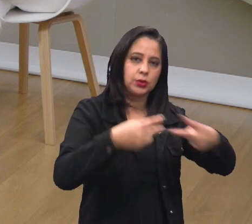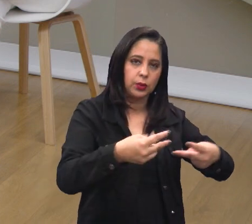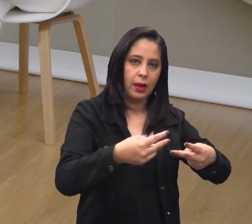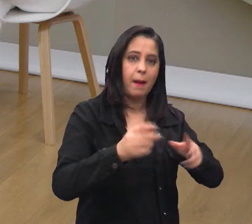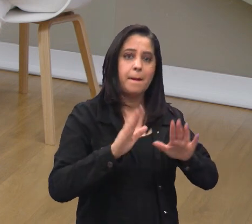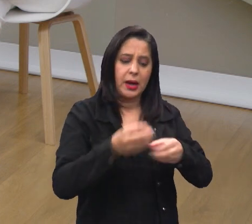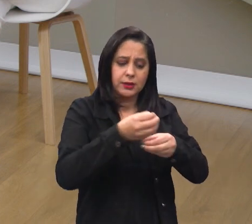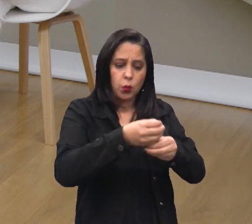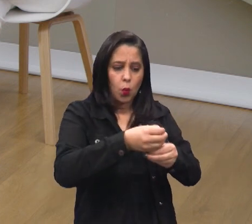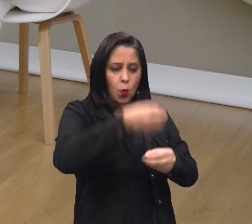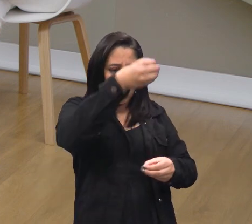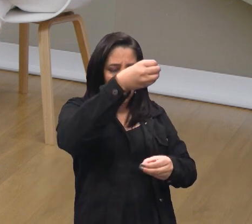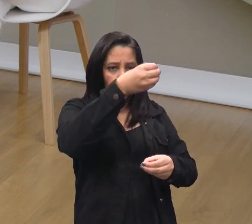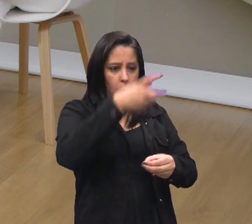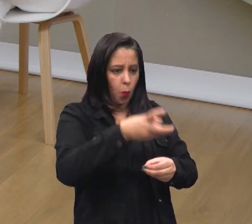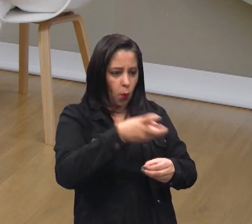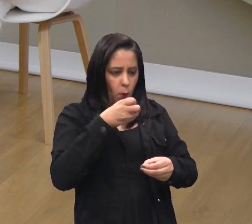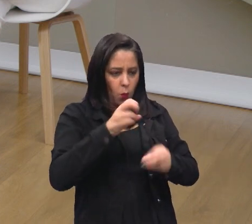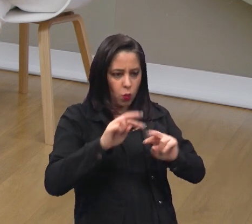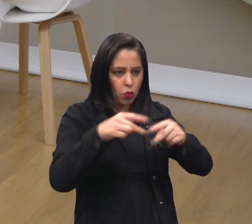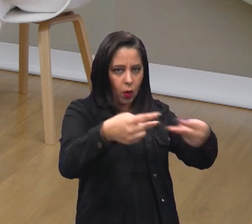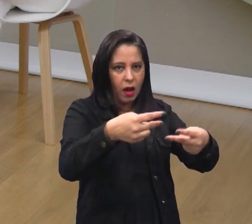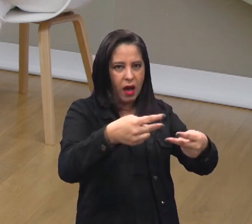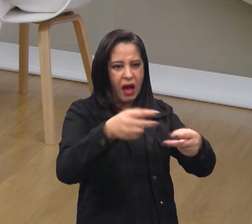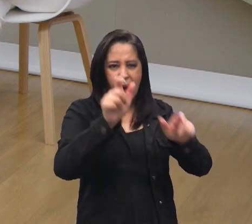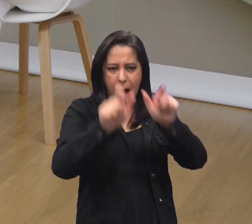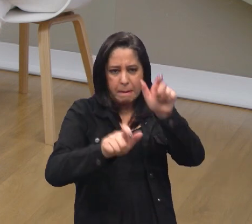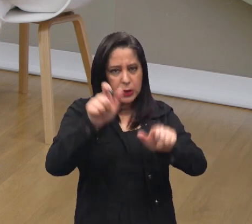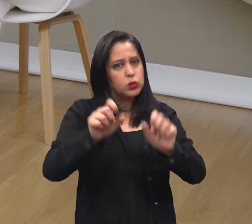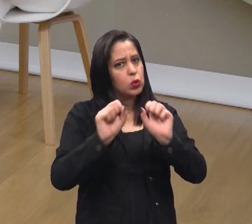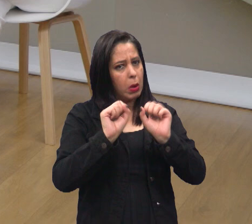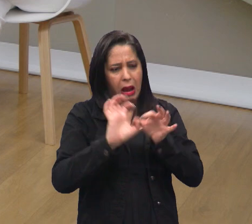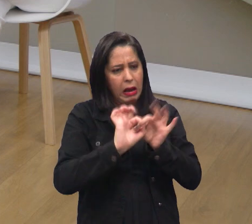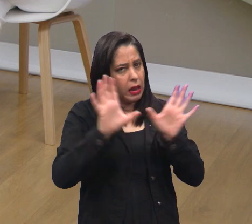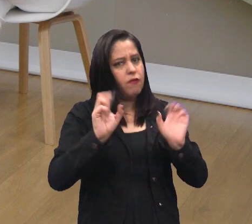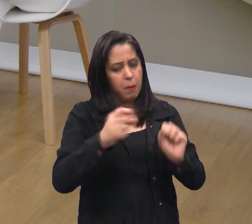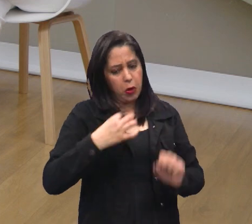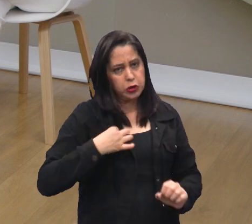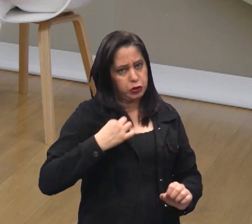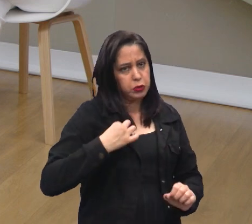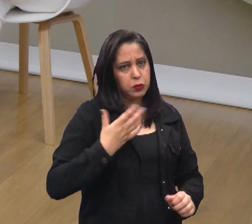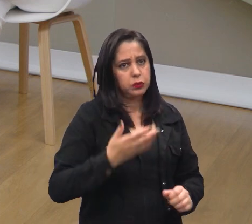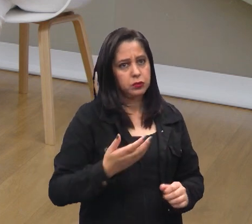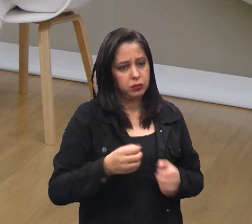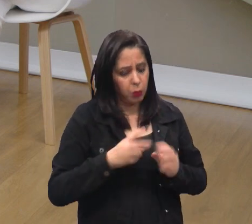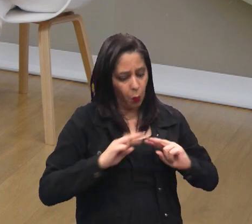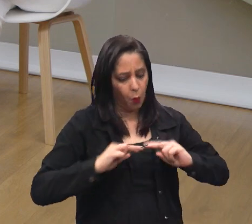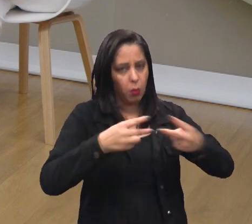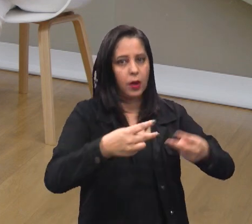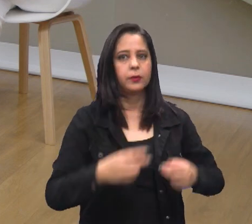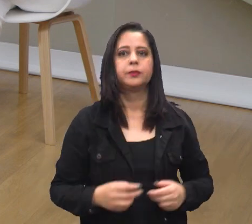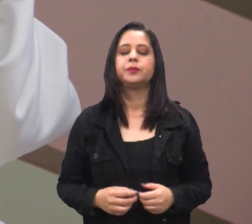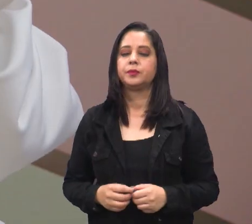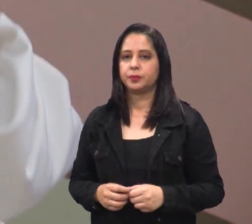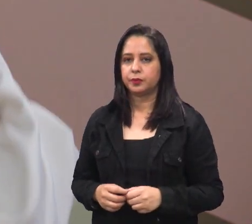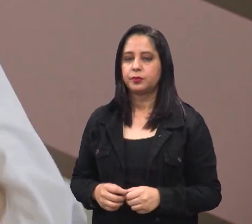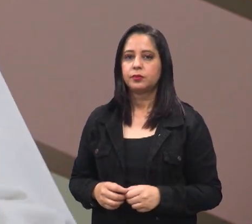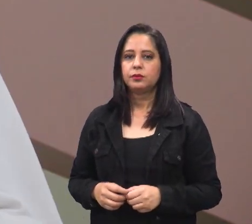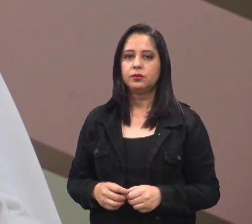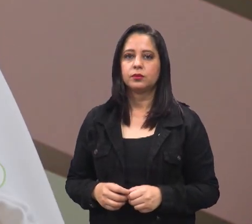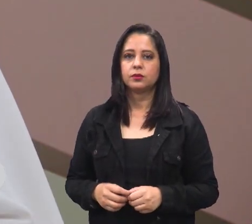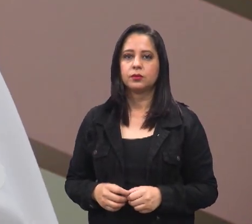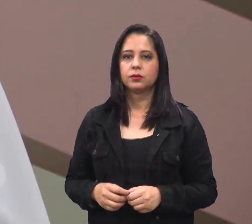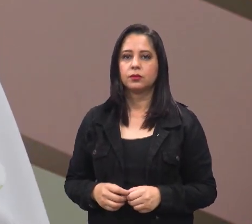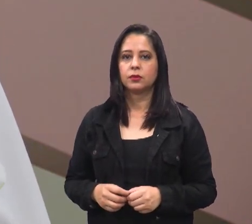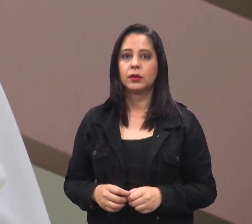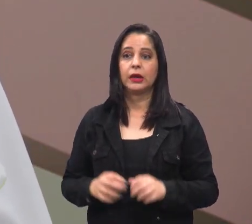medula, qualquer pessoa também pode se voluntariar para esse tipo de doação, né? E, assim, quando você